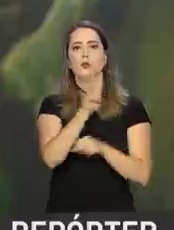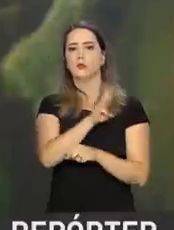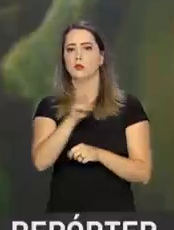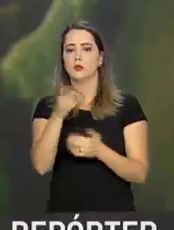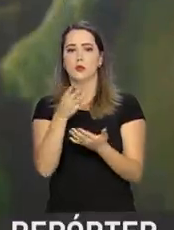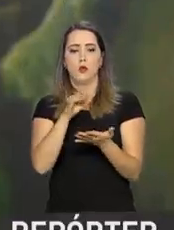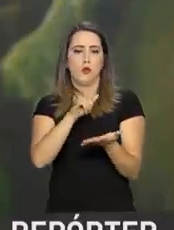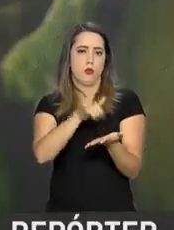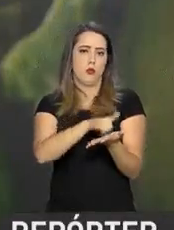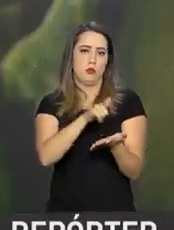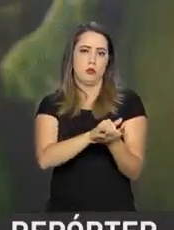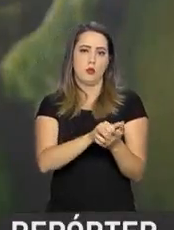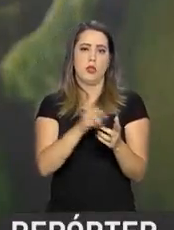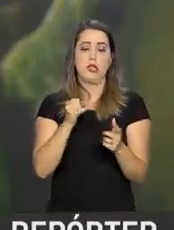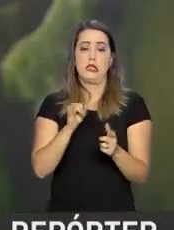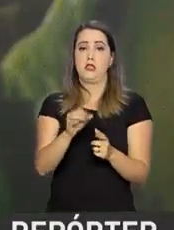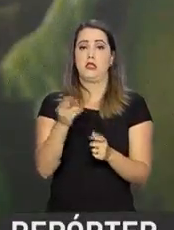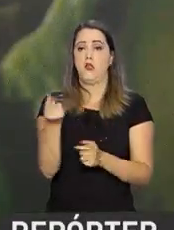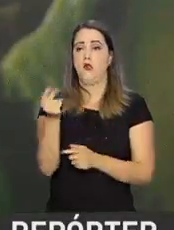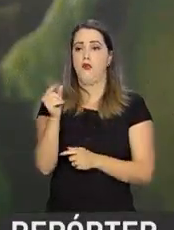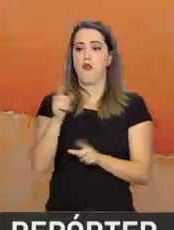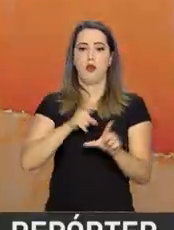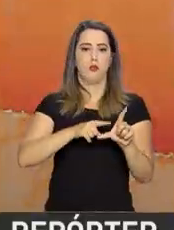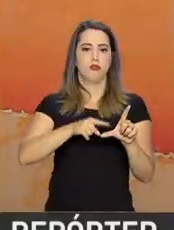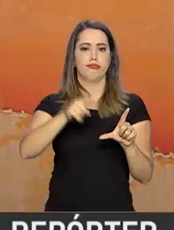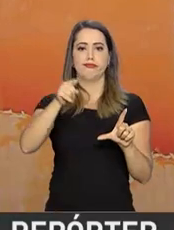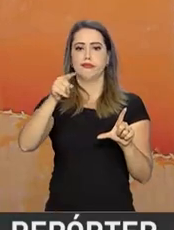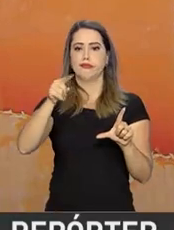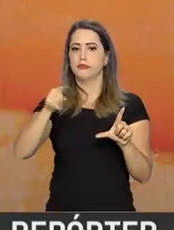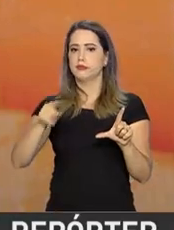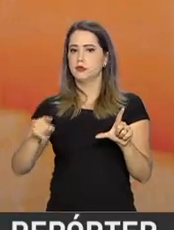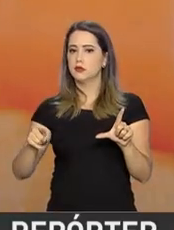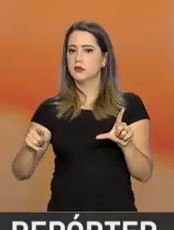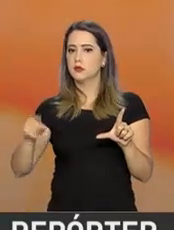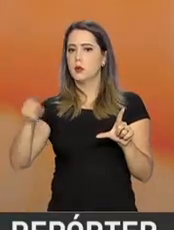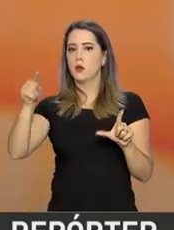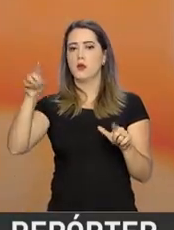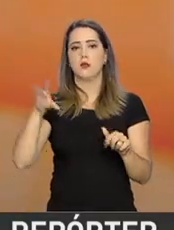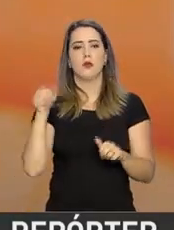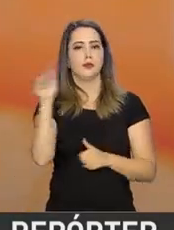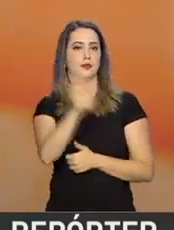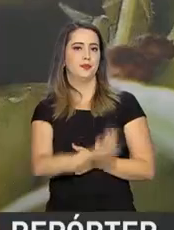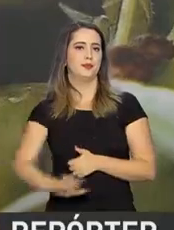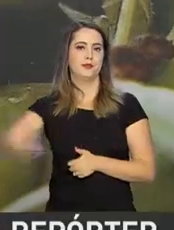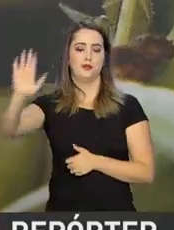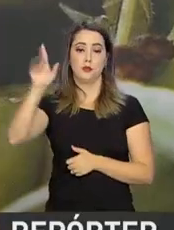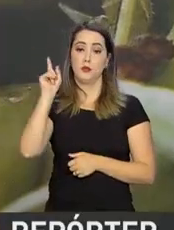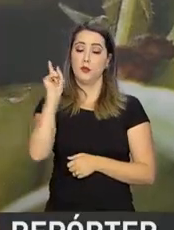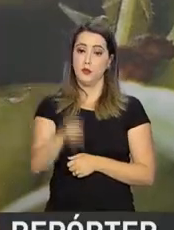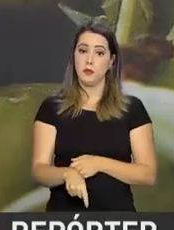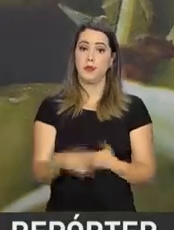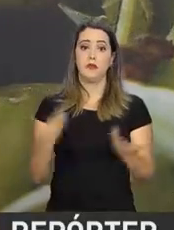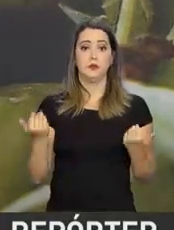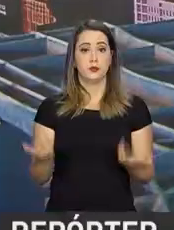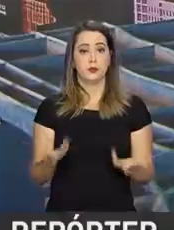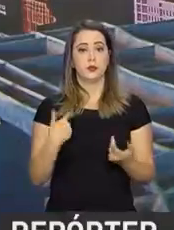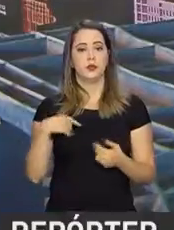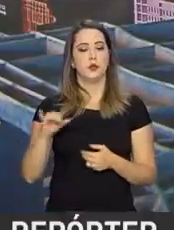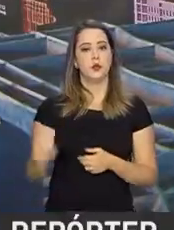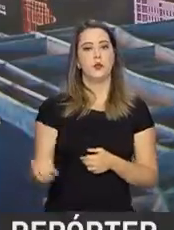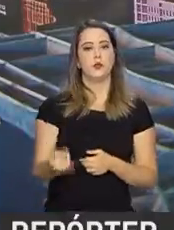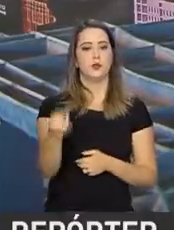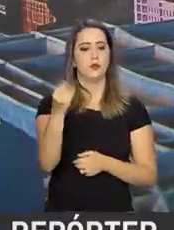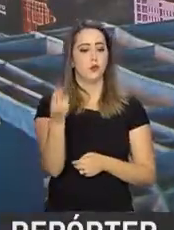casa, a subida e descida dos produtos hortifrutigranjeiros em todo o país. E assim, aproveitar